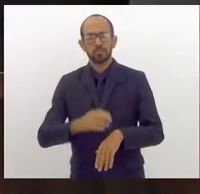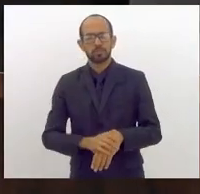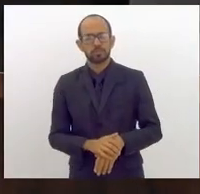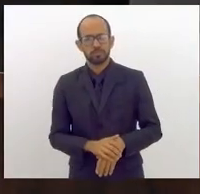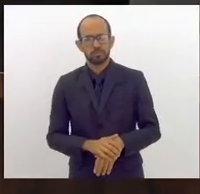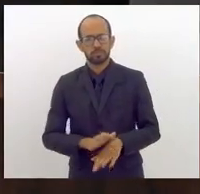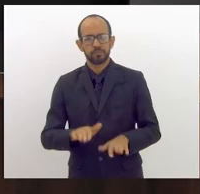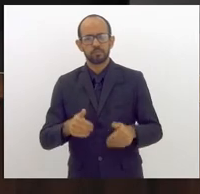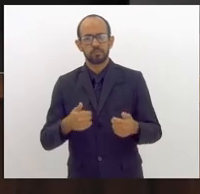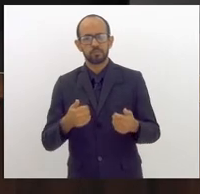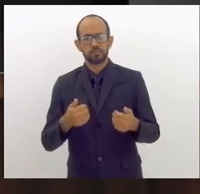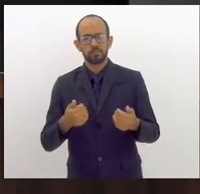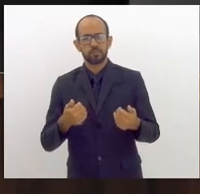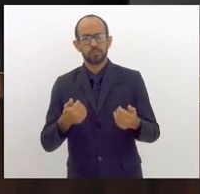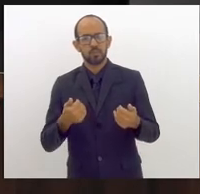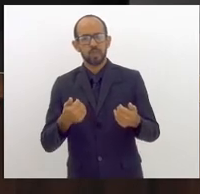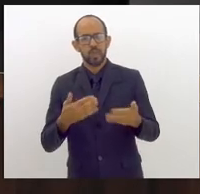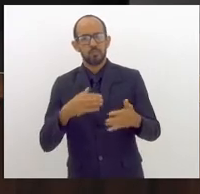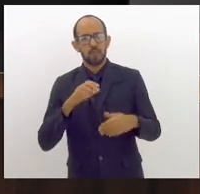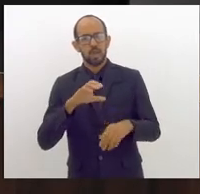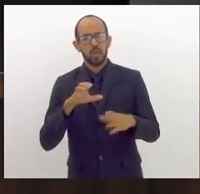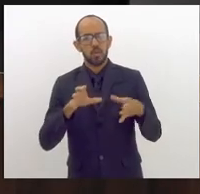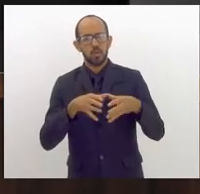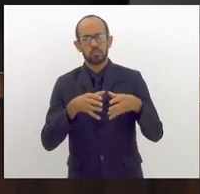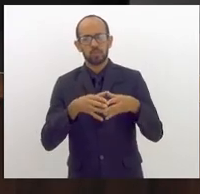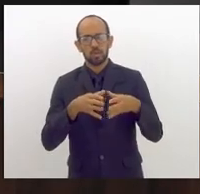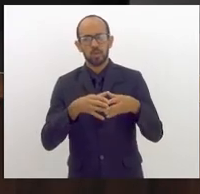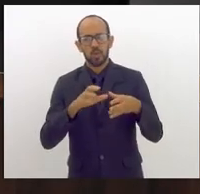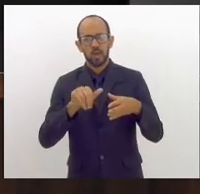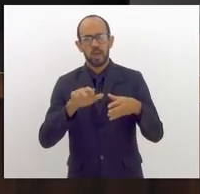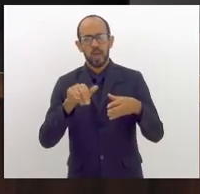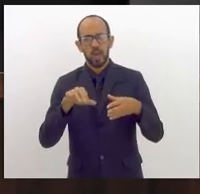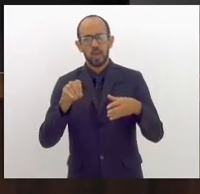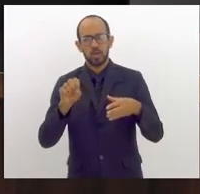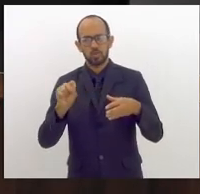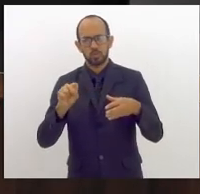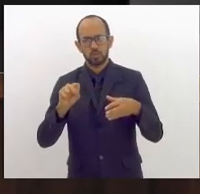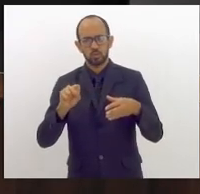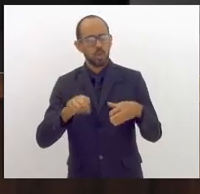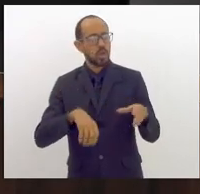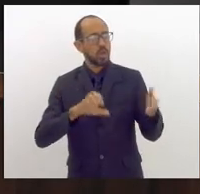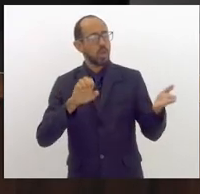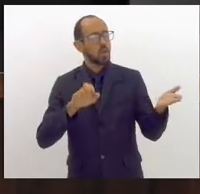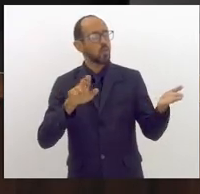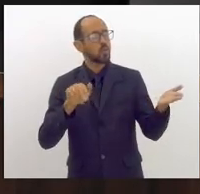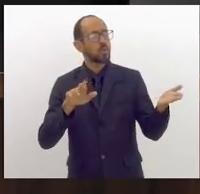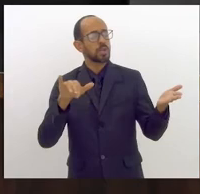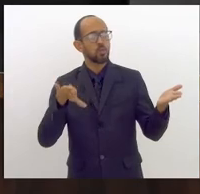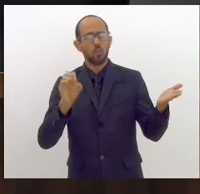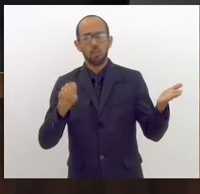de assuntos municipais deputado Carlos Macedo Deputado Eurico Júnior